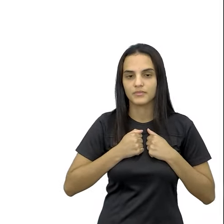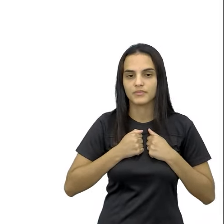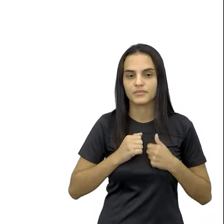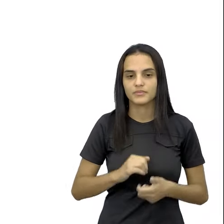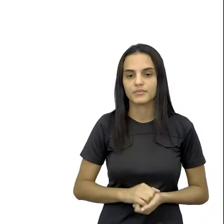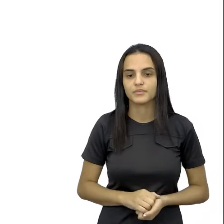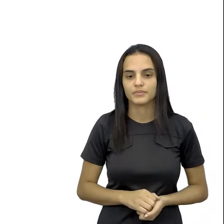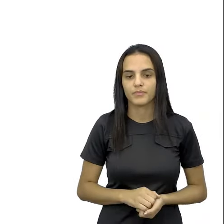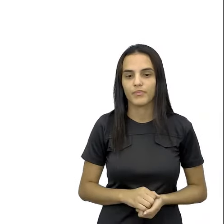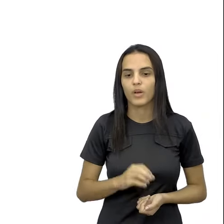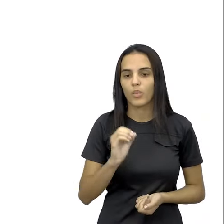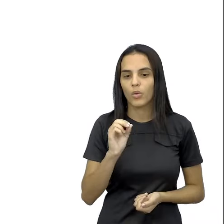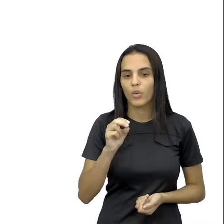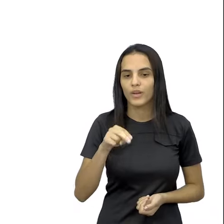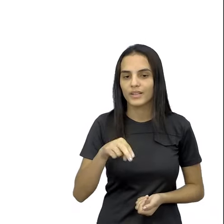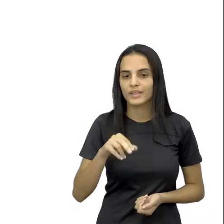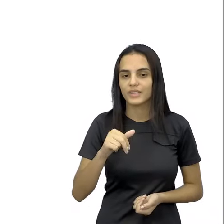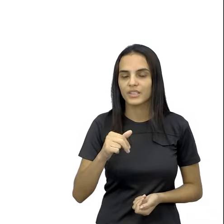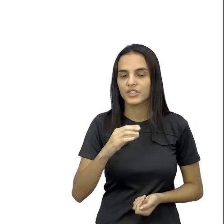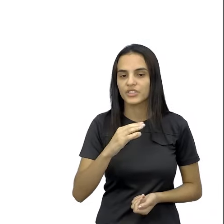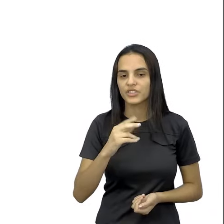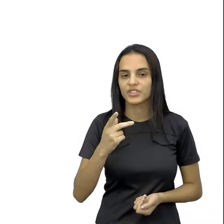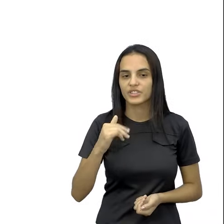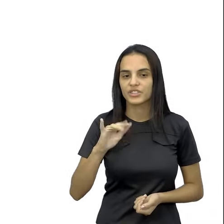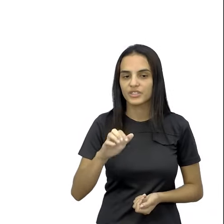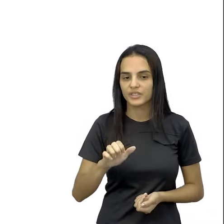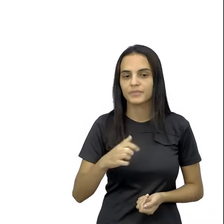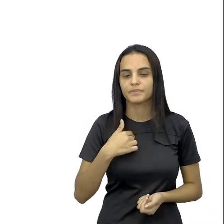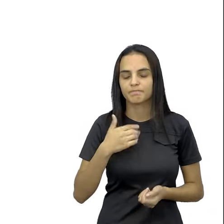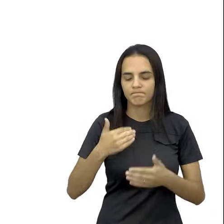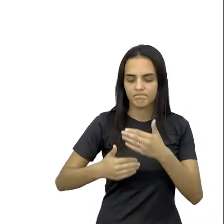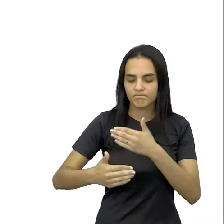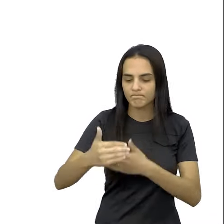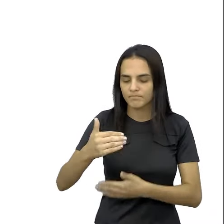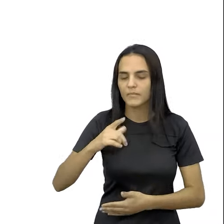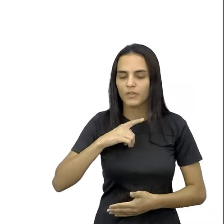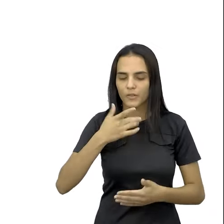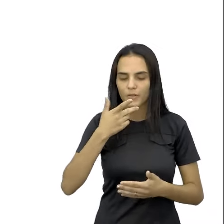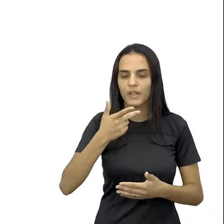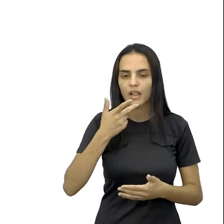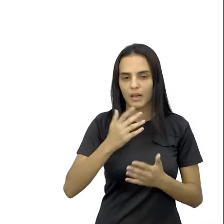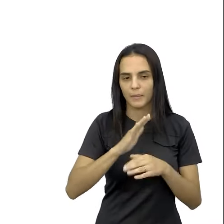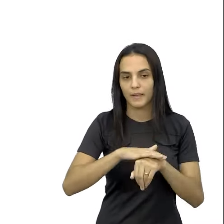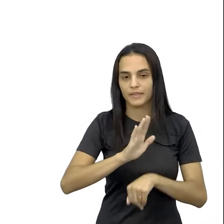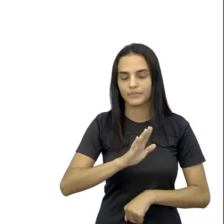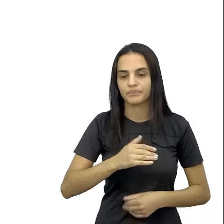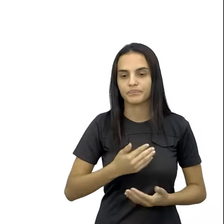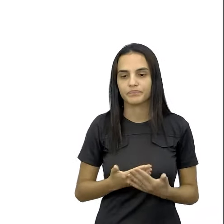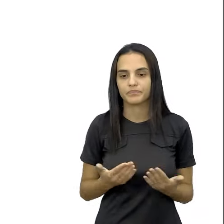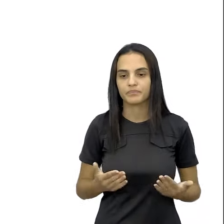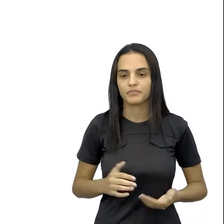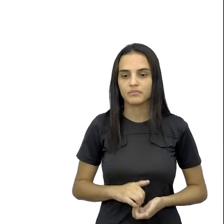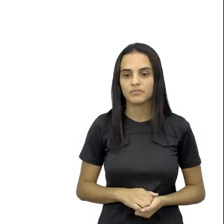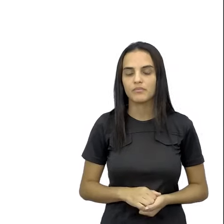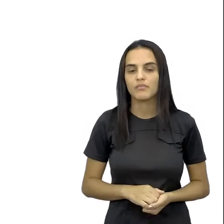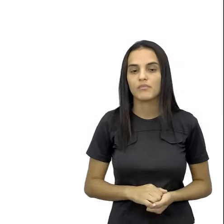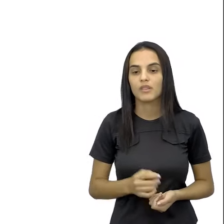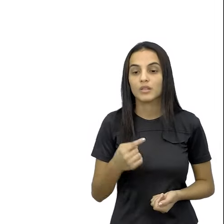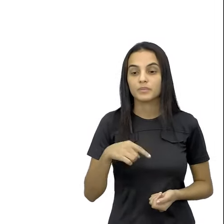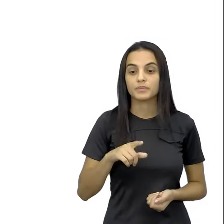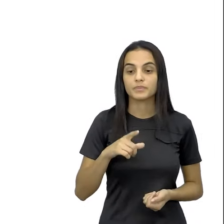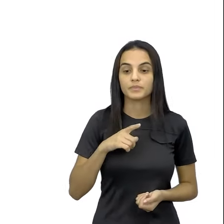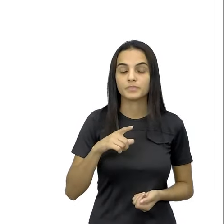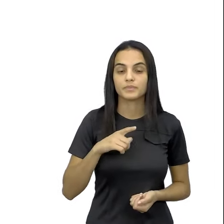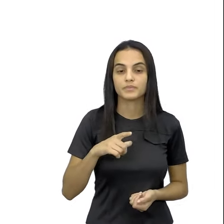Onushiki, tá? Então tem todas essas etapas que aí lá para frente eu vou comentar mais um pouco sobre elas, tá? Então a gente pensando